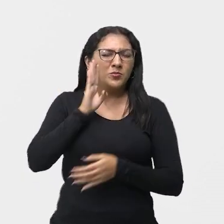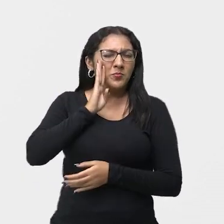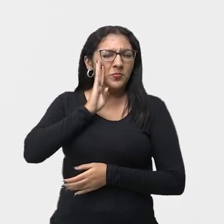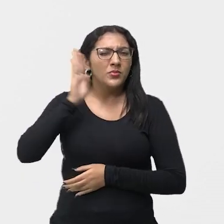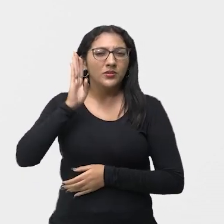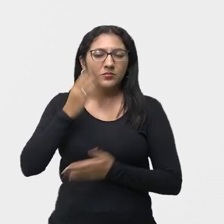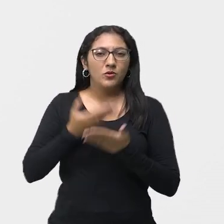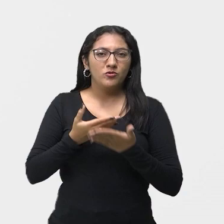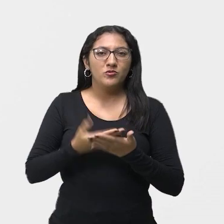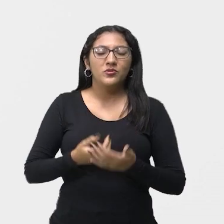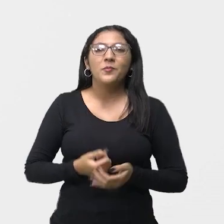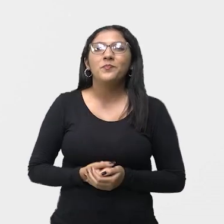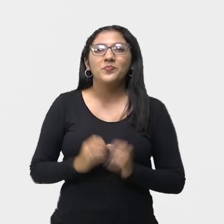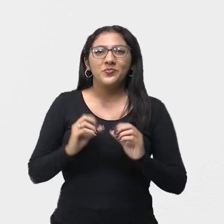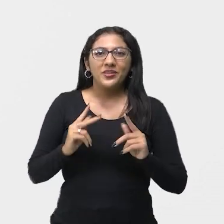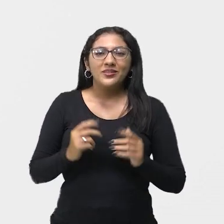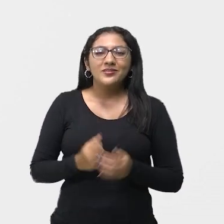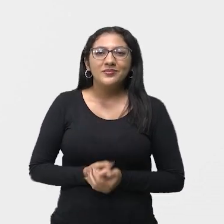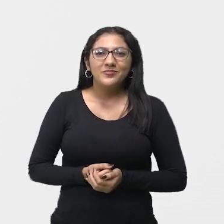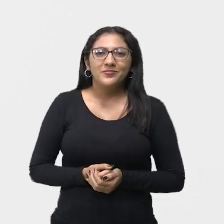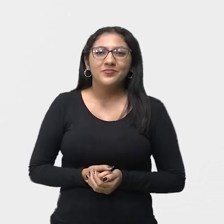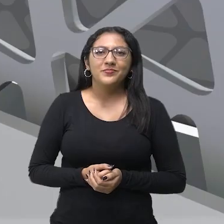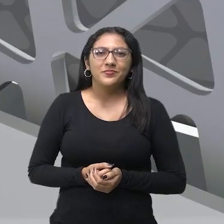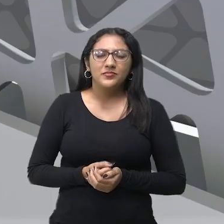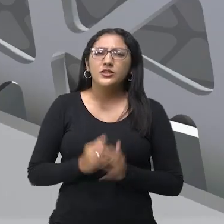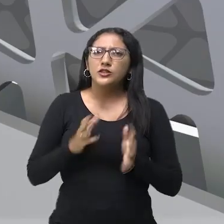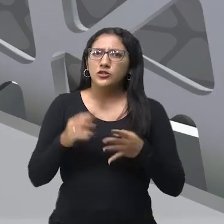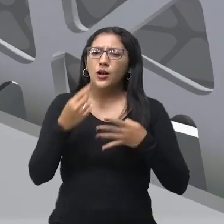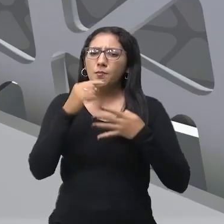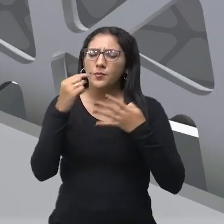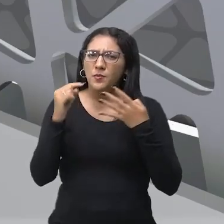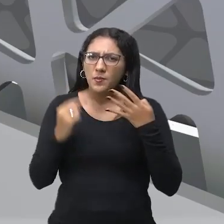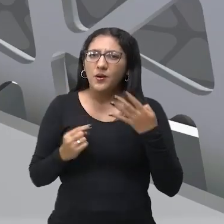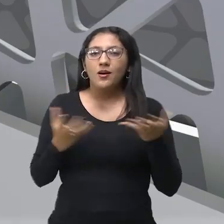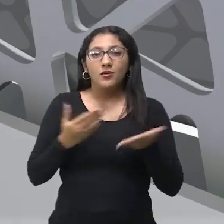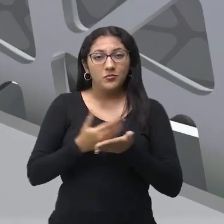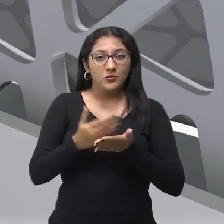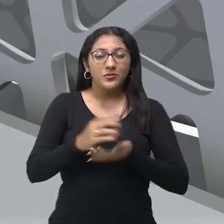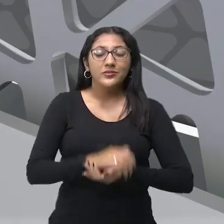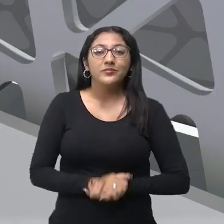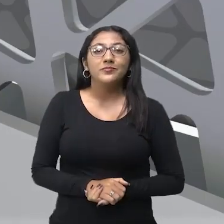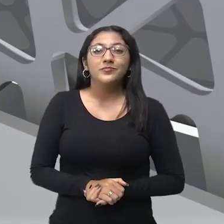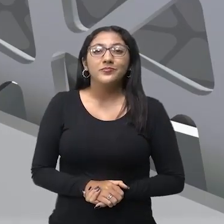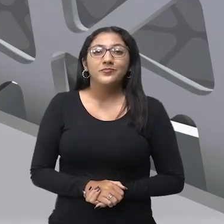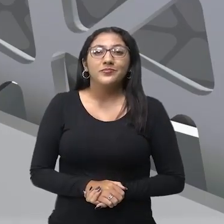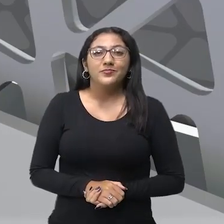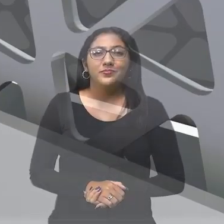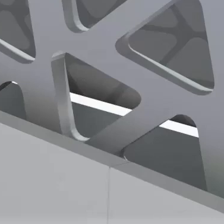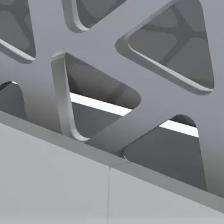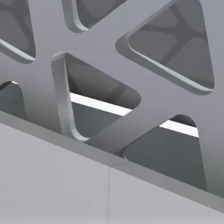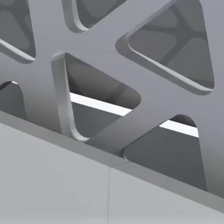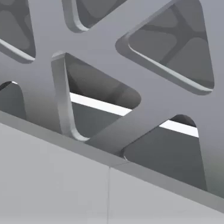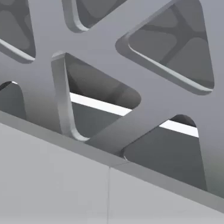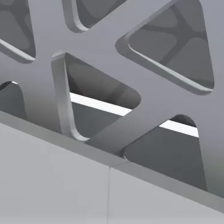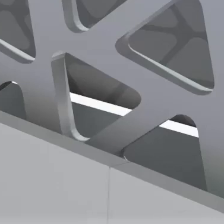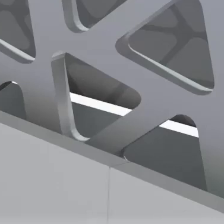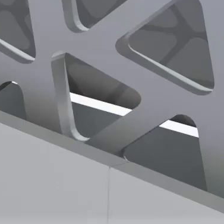abordar nessa aula de hoje. Ok, pessoal? Tendo isso em mente, vamos para a nossa aula.